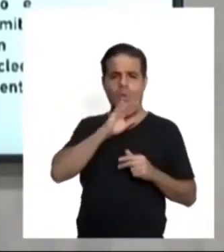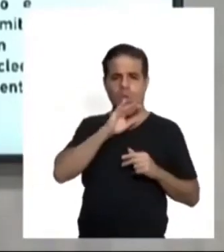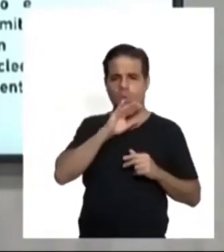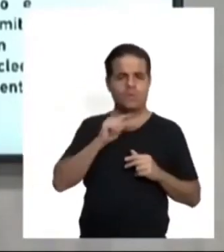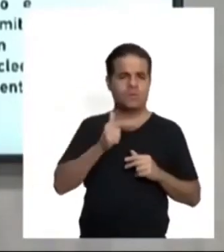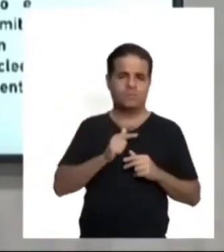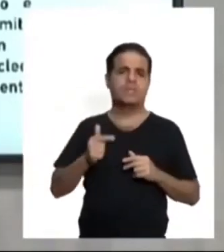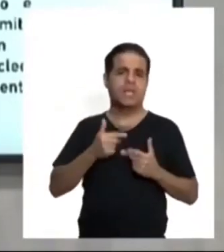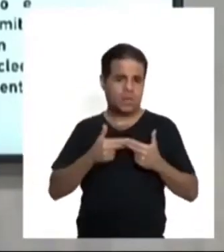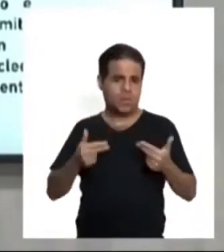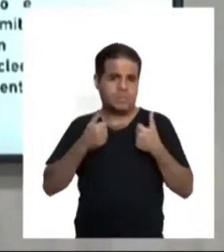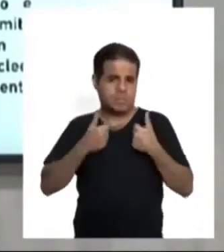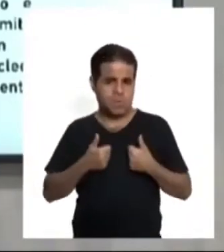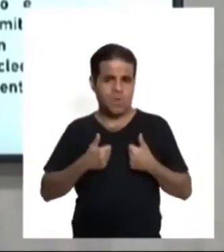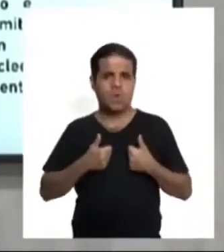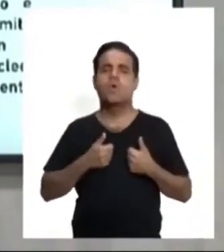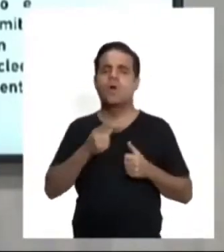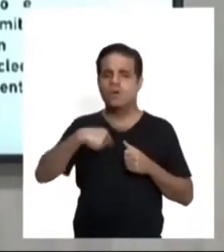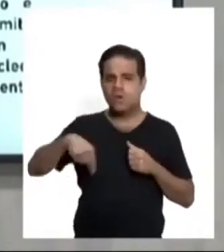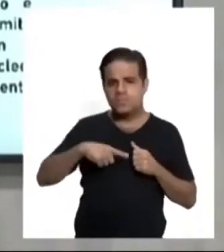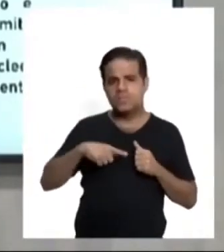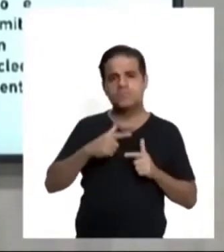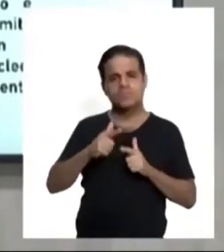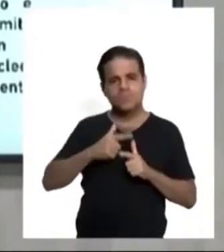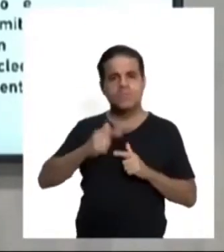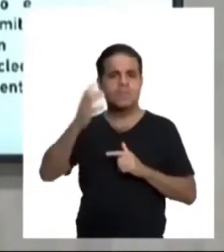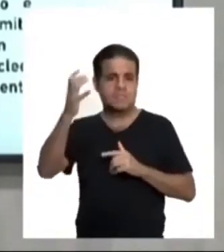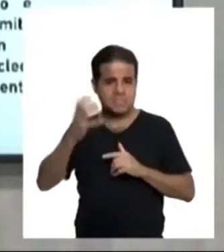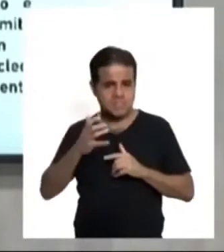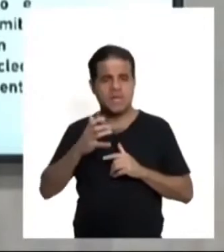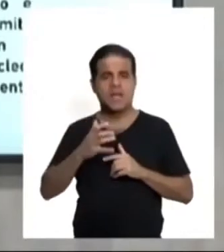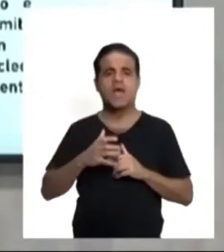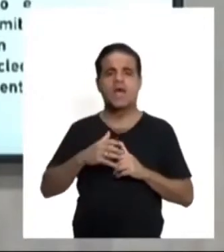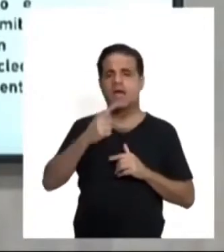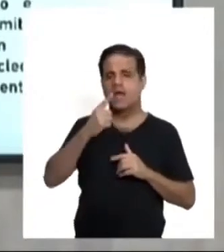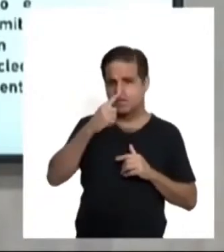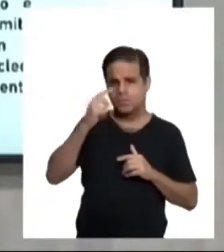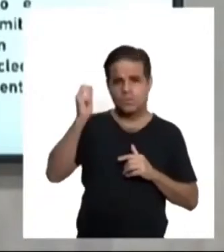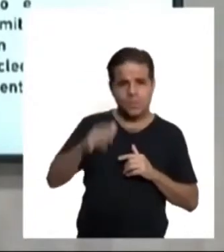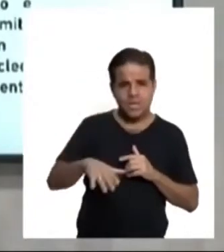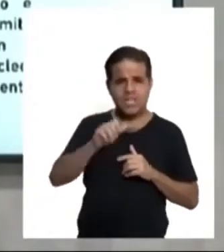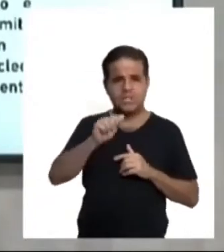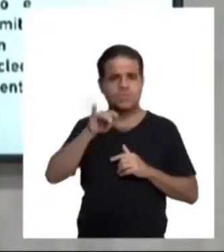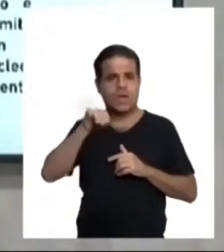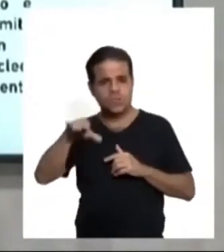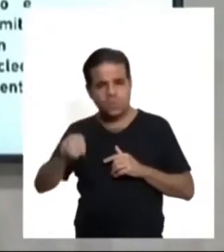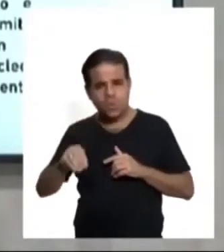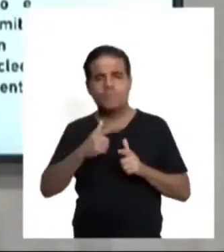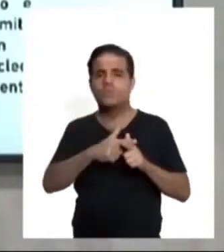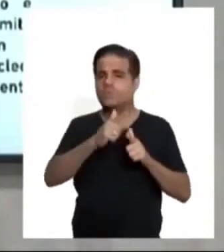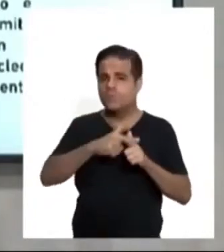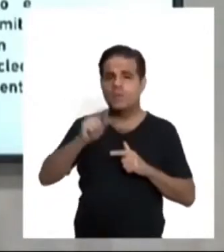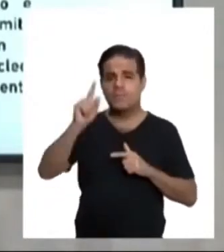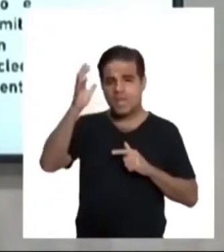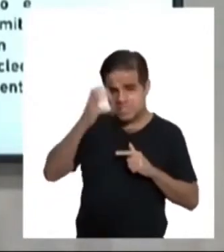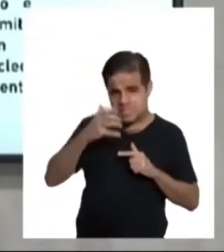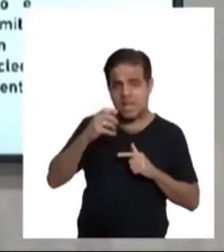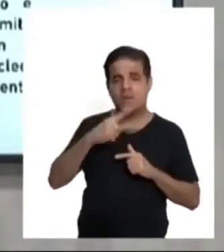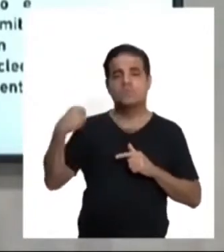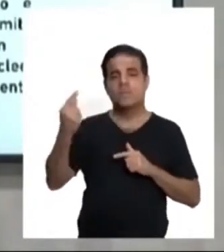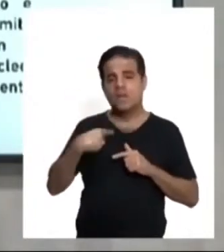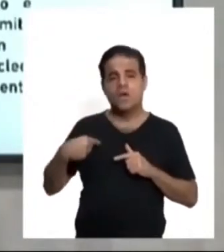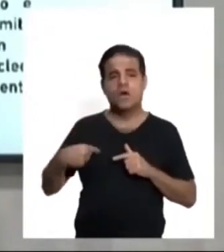boa também. Lógico que nós temos um problema muito sério do lixo atômico, nós temos também um problema muito sério, certo, da